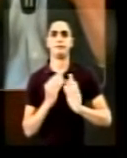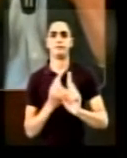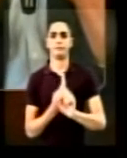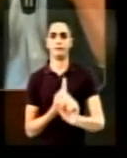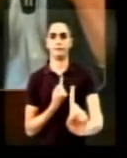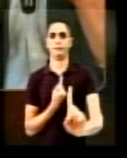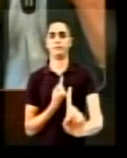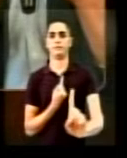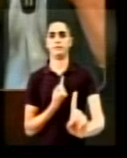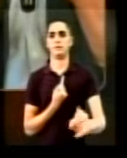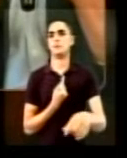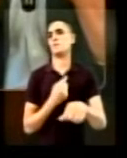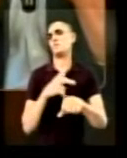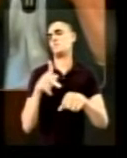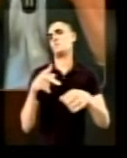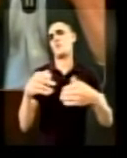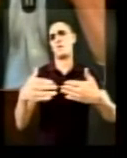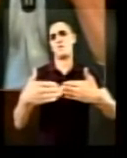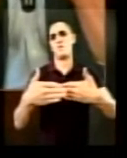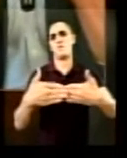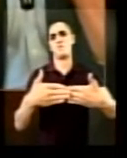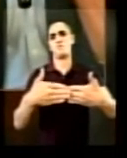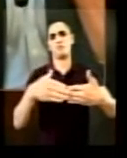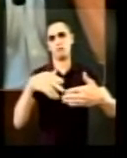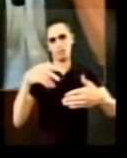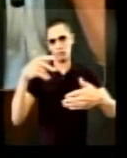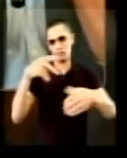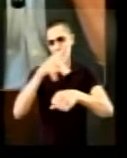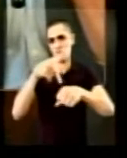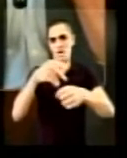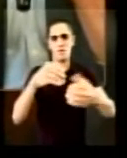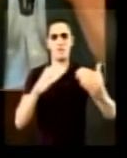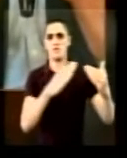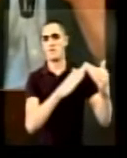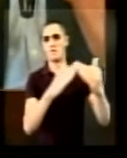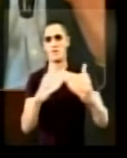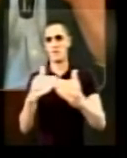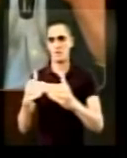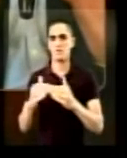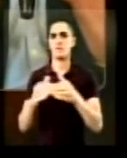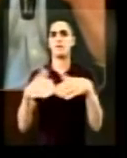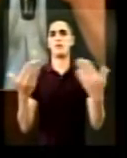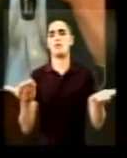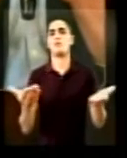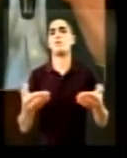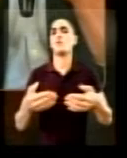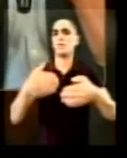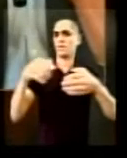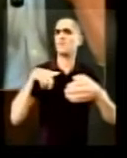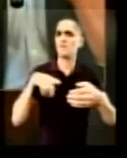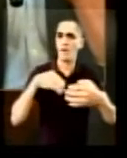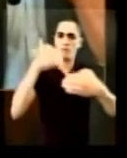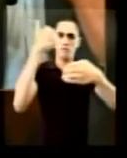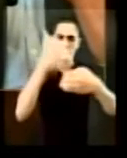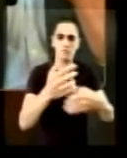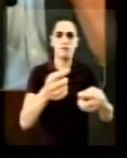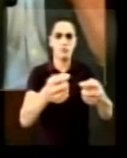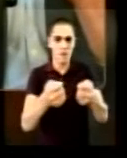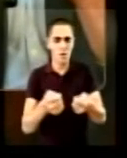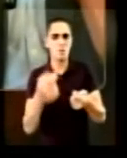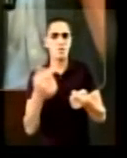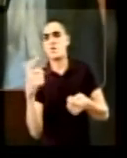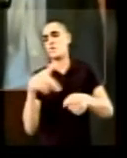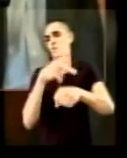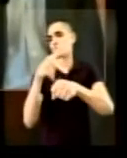entraram em lockdown por um bom tempo. Outros que flexibilizaram um pouco, outros que